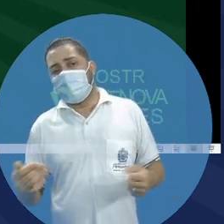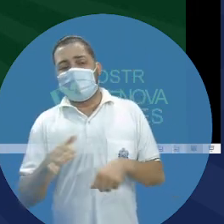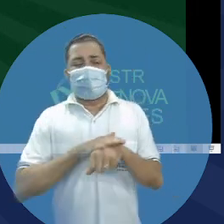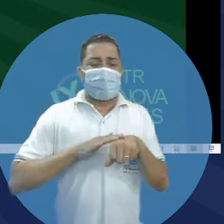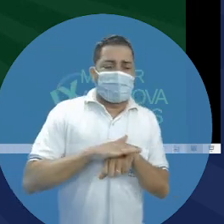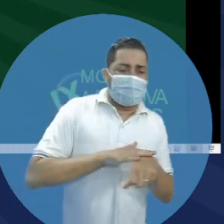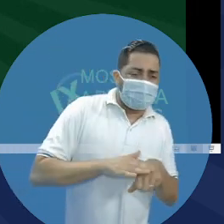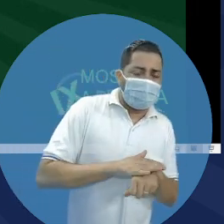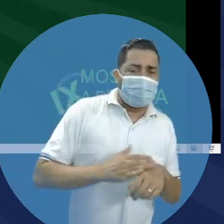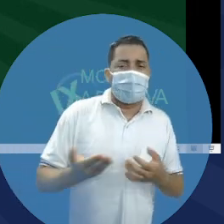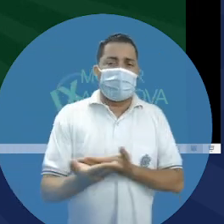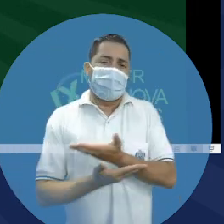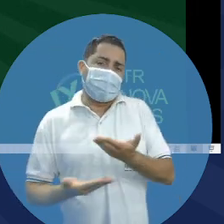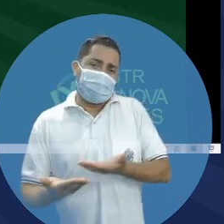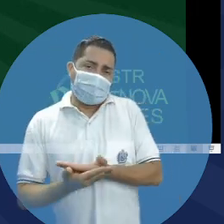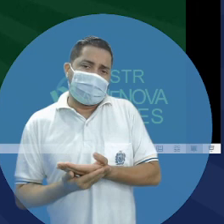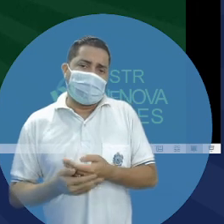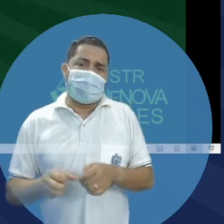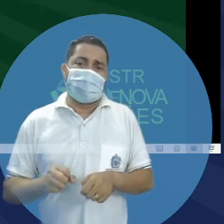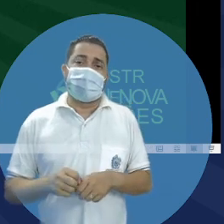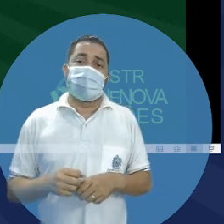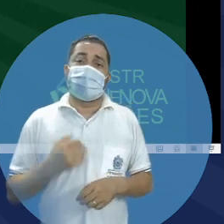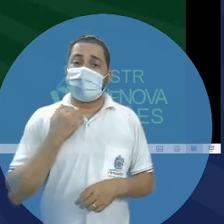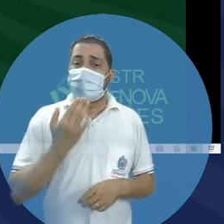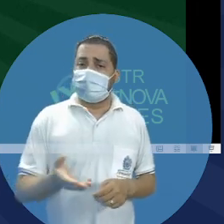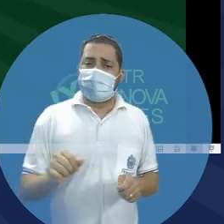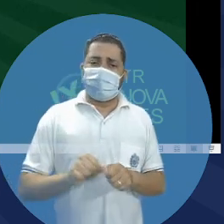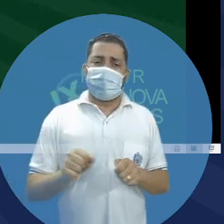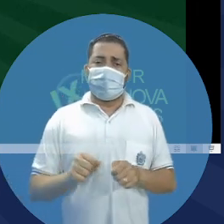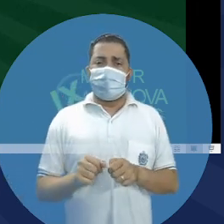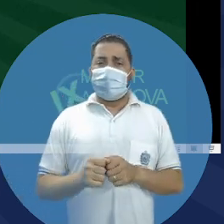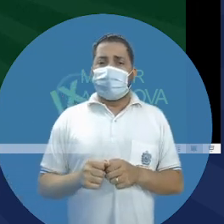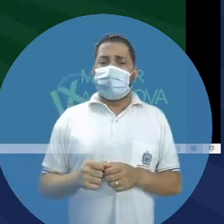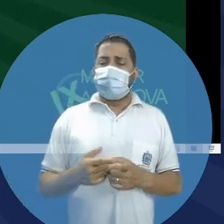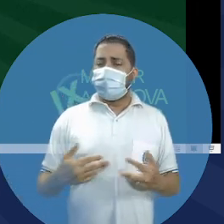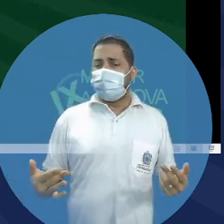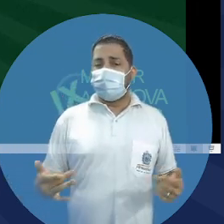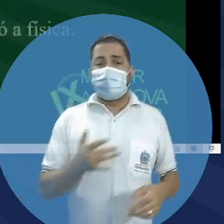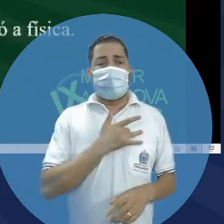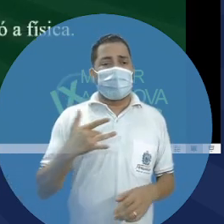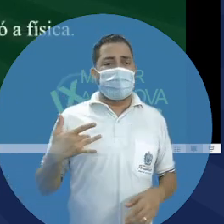sim produzirem relacionamentos saudáveis entre si. De passar.